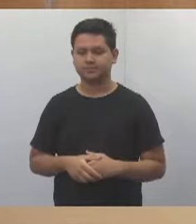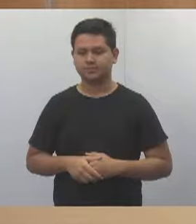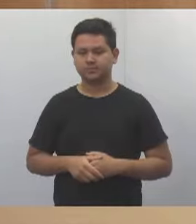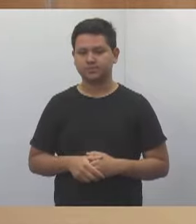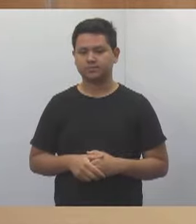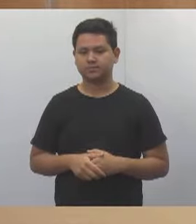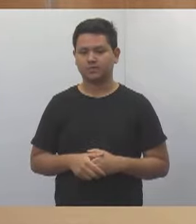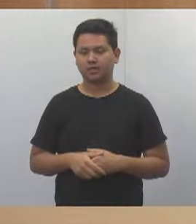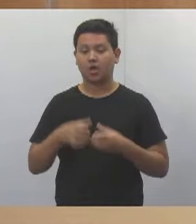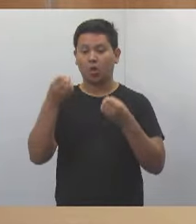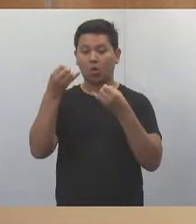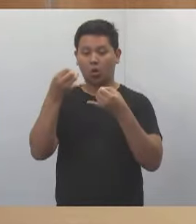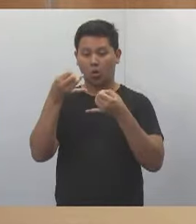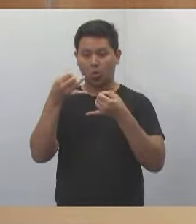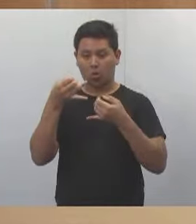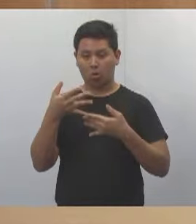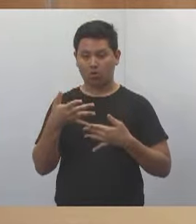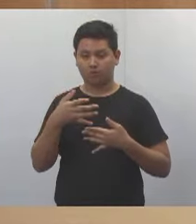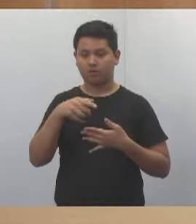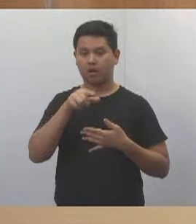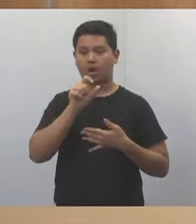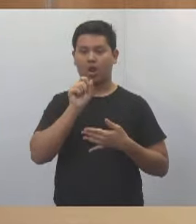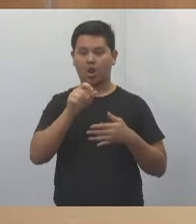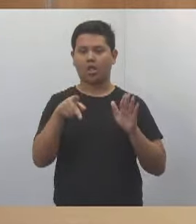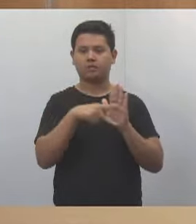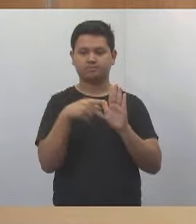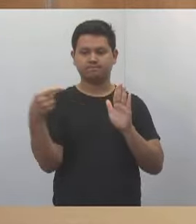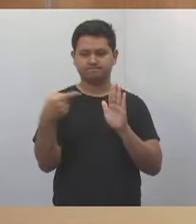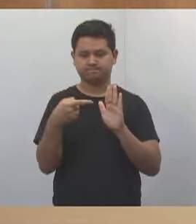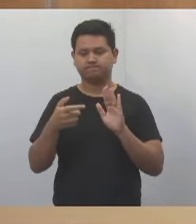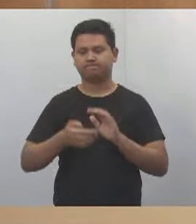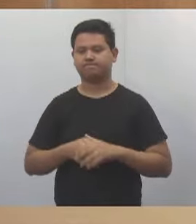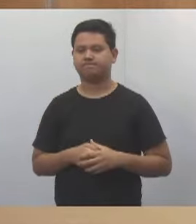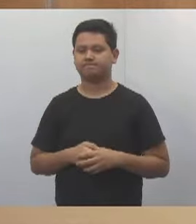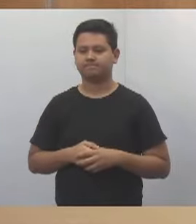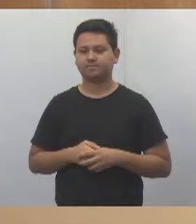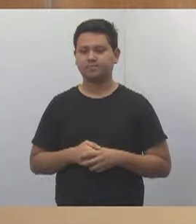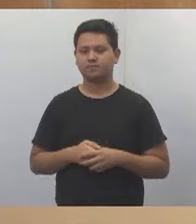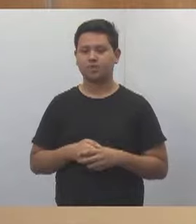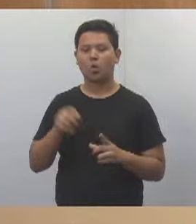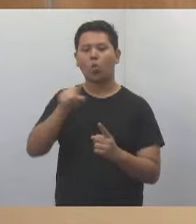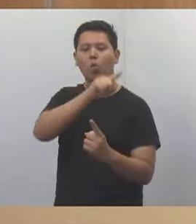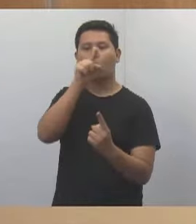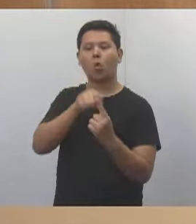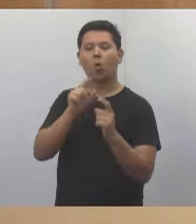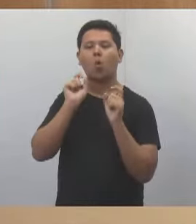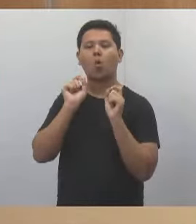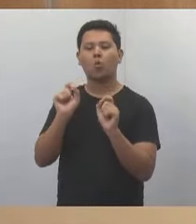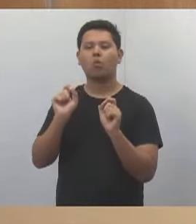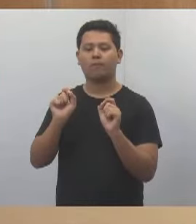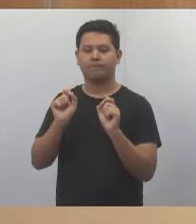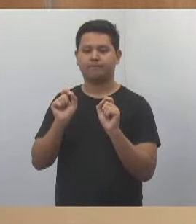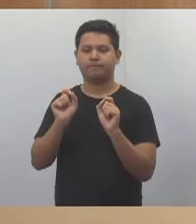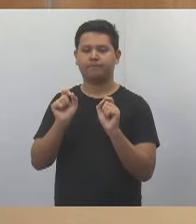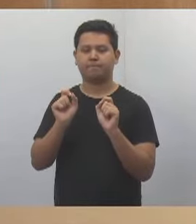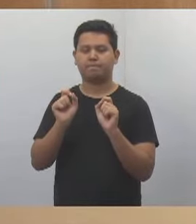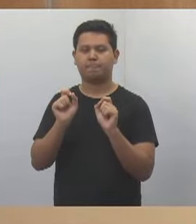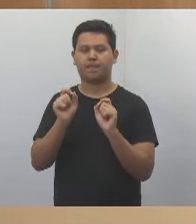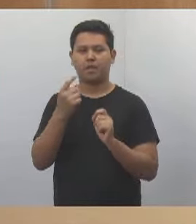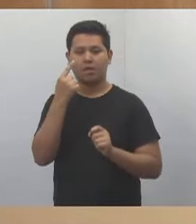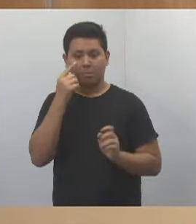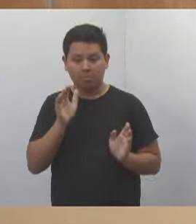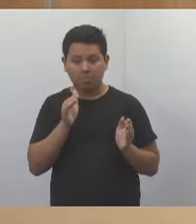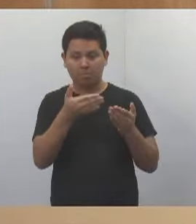Eu quero justificar este projeto. O presente projeto objetiva destacar